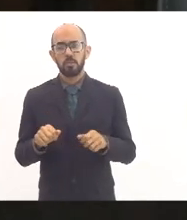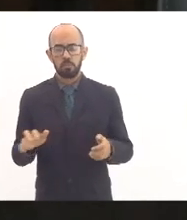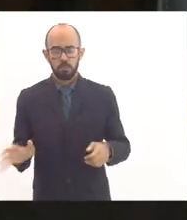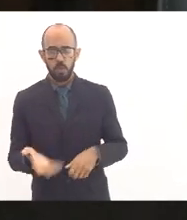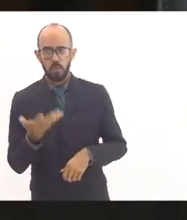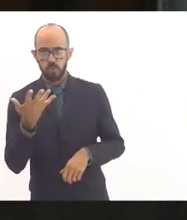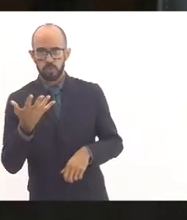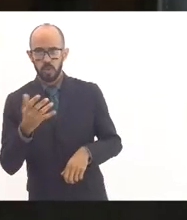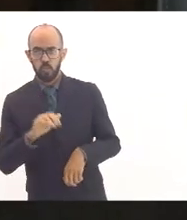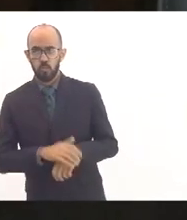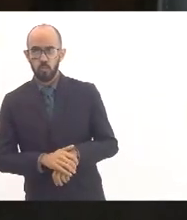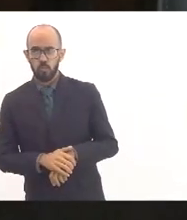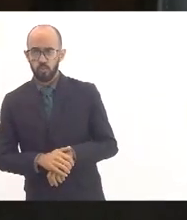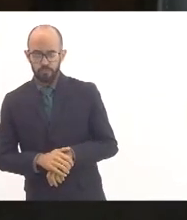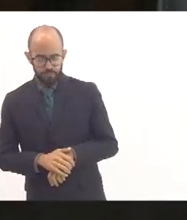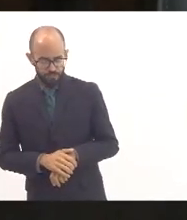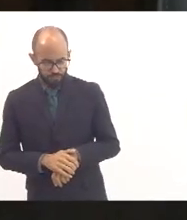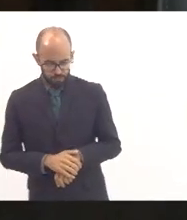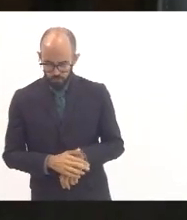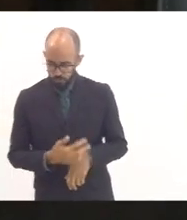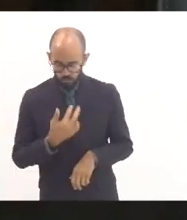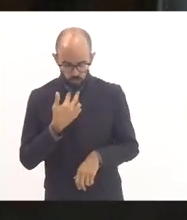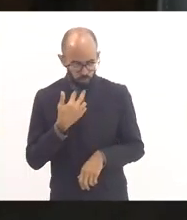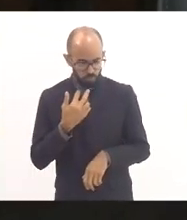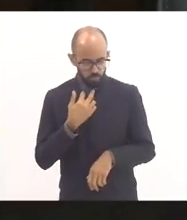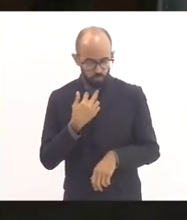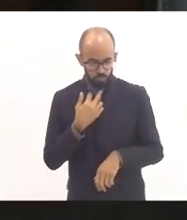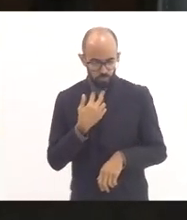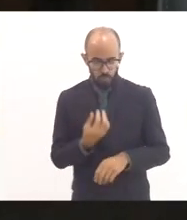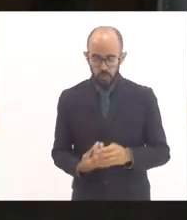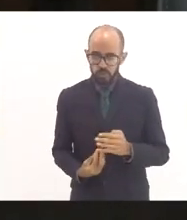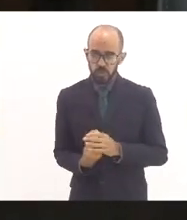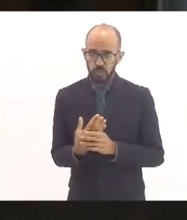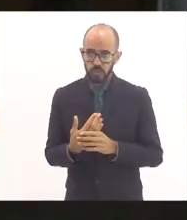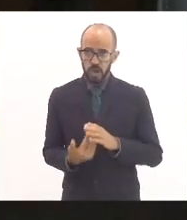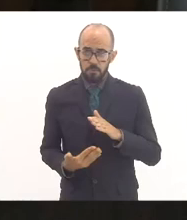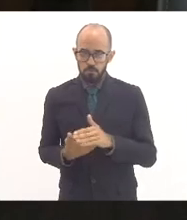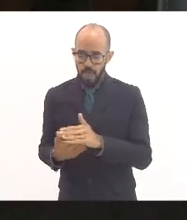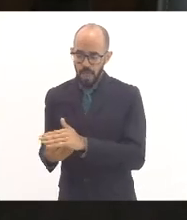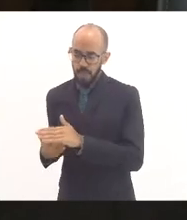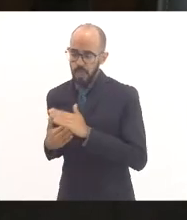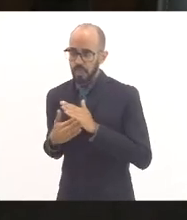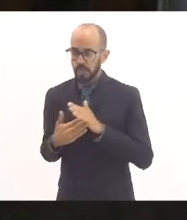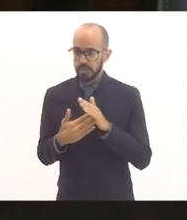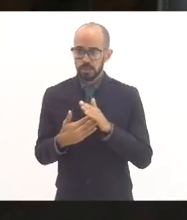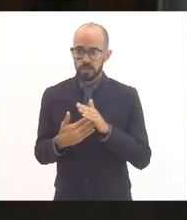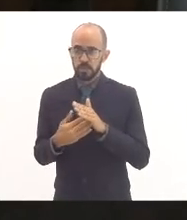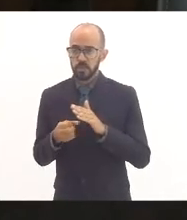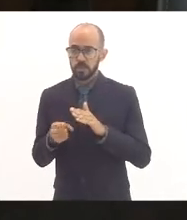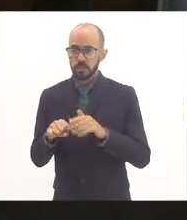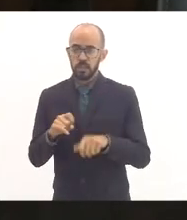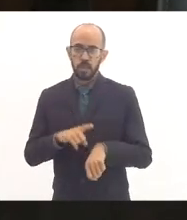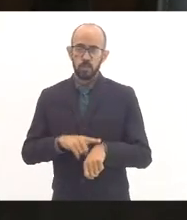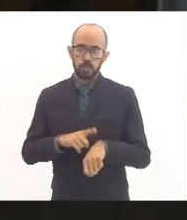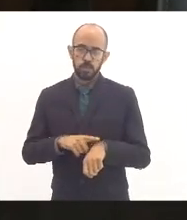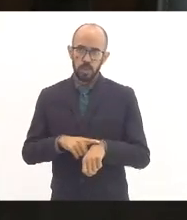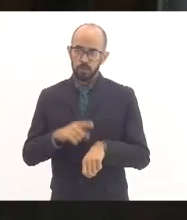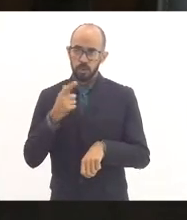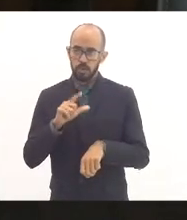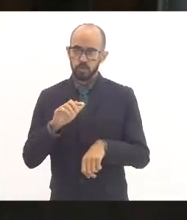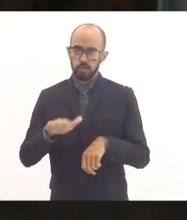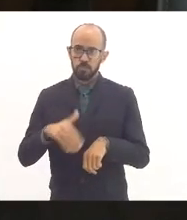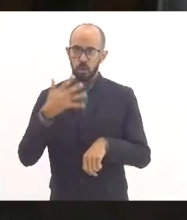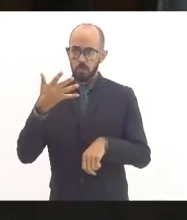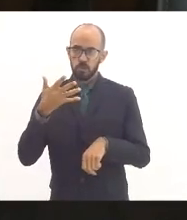promoção não devem existir barreiras por isso é o deu tempo dele ele vai sendo promovido